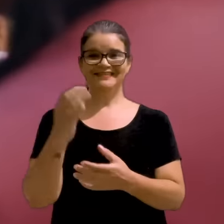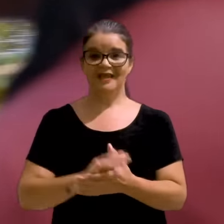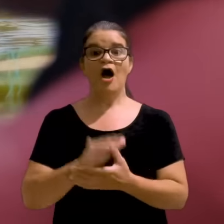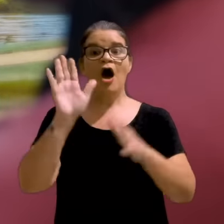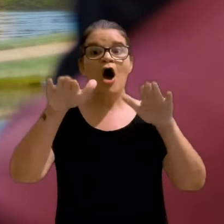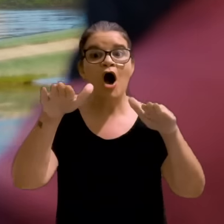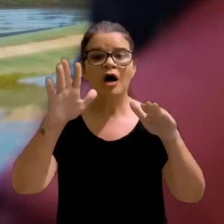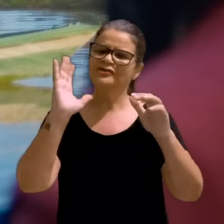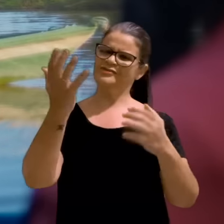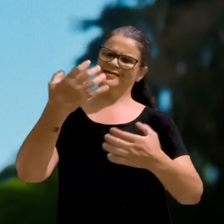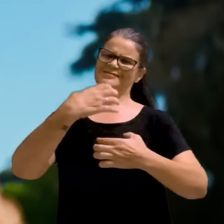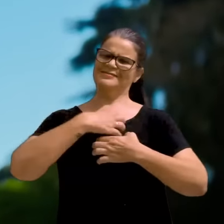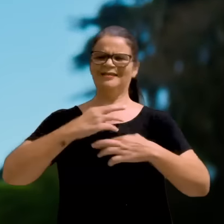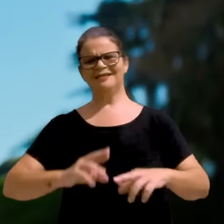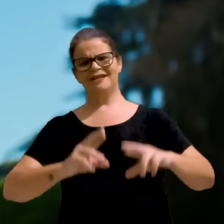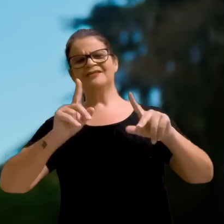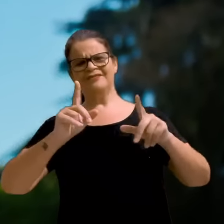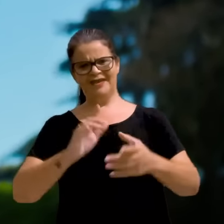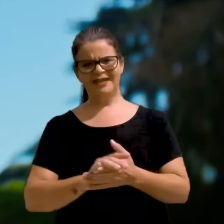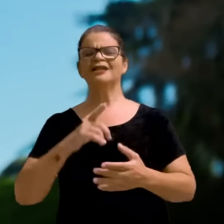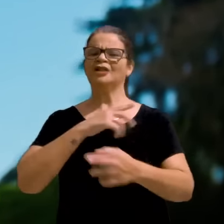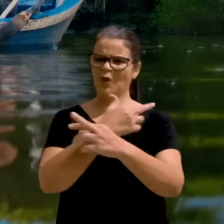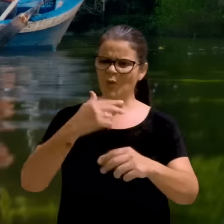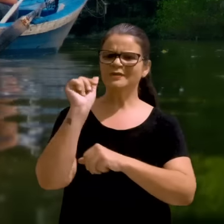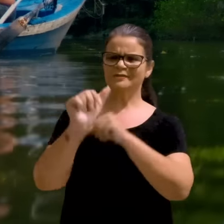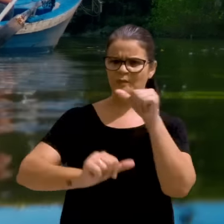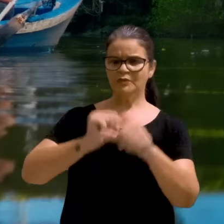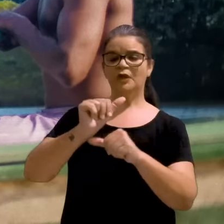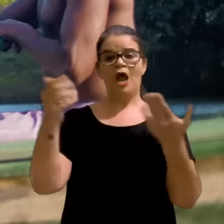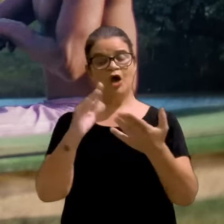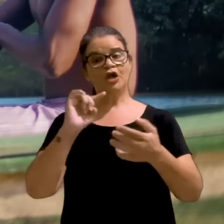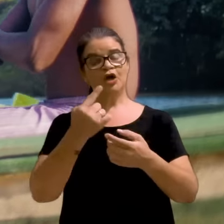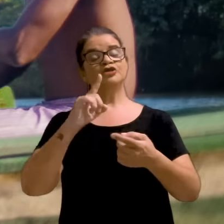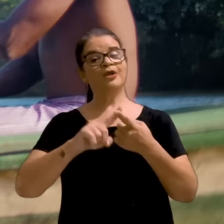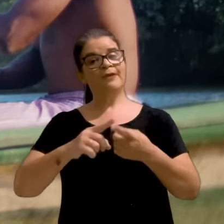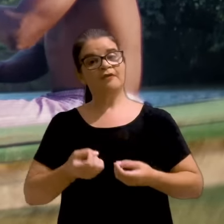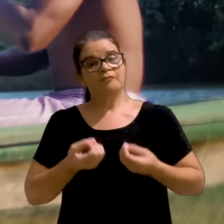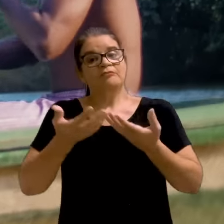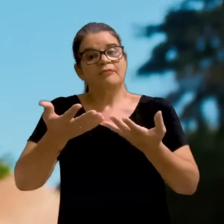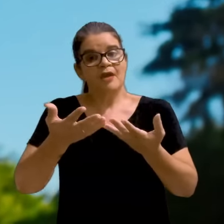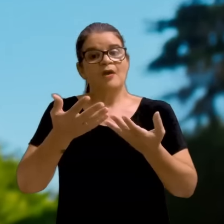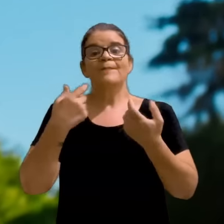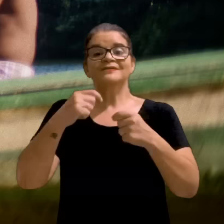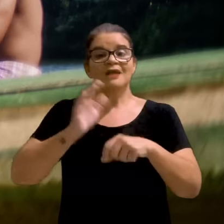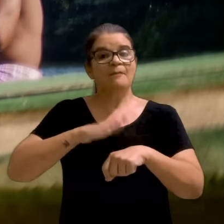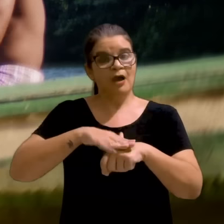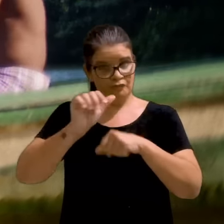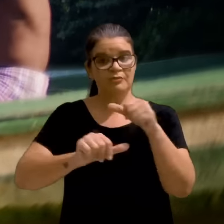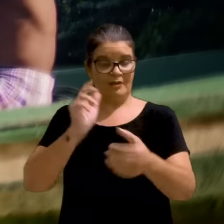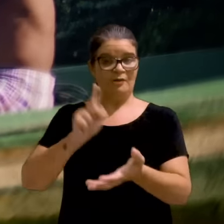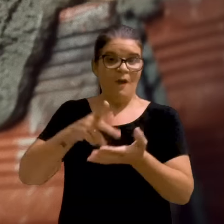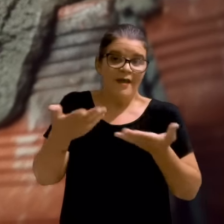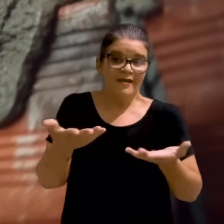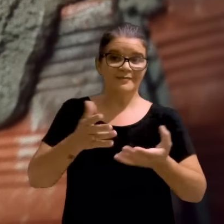conta. Ó, a gente já sente que tá diferente, que tem coisa mudando. Agora nós também vamos falar o que mais tem que mudar. Pescadores no